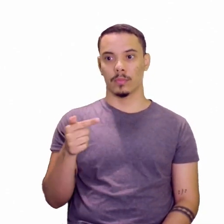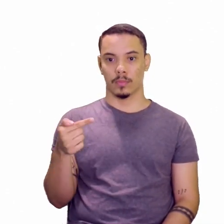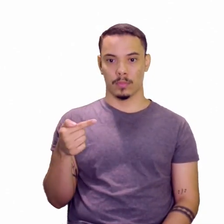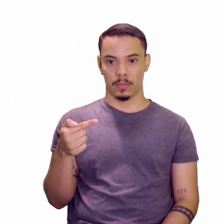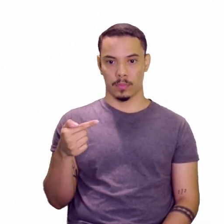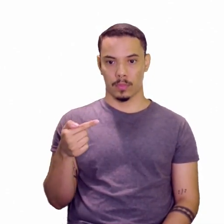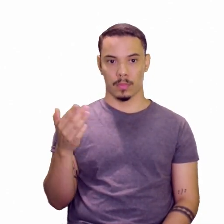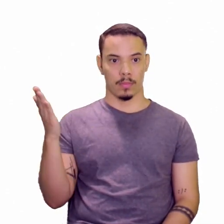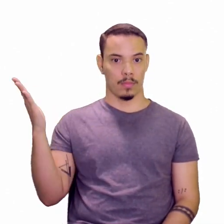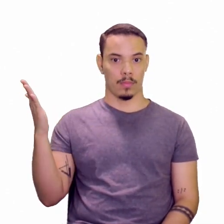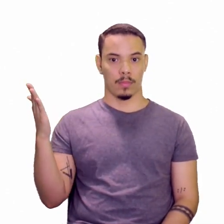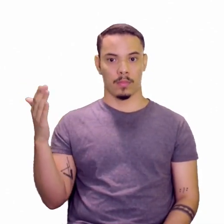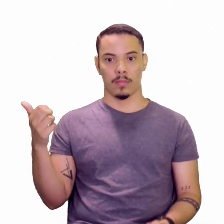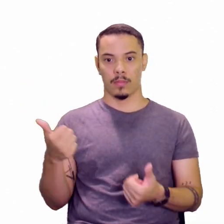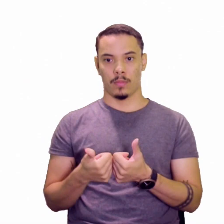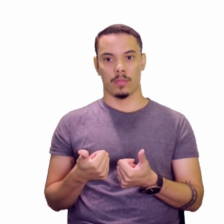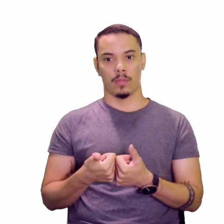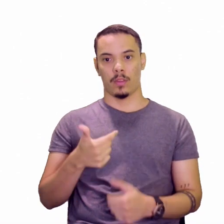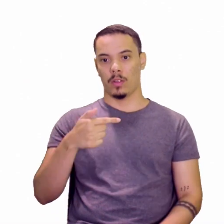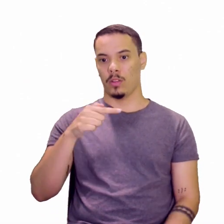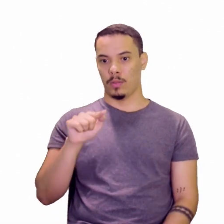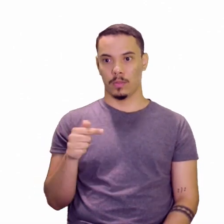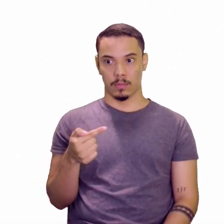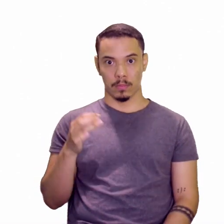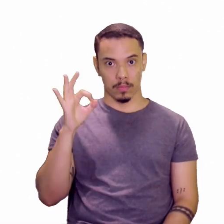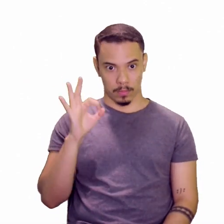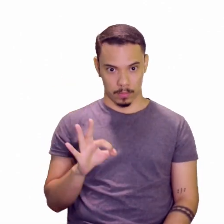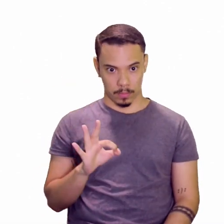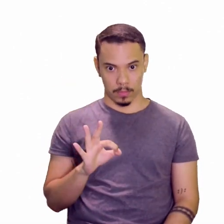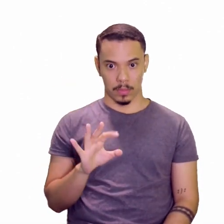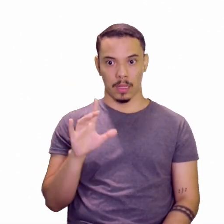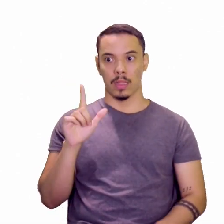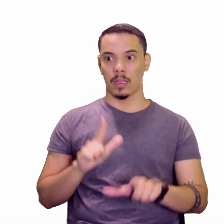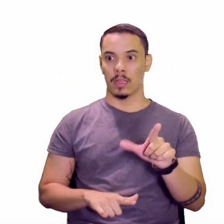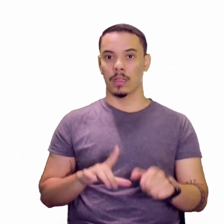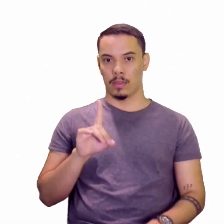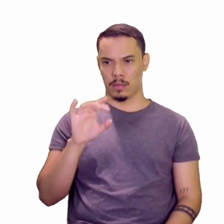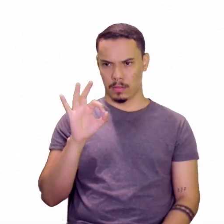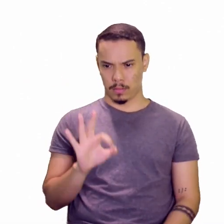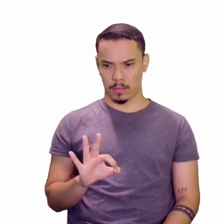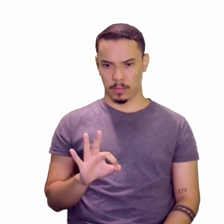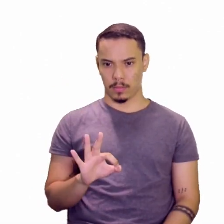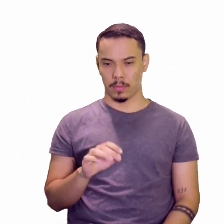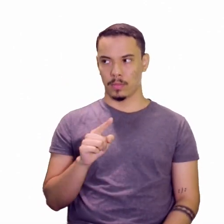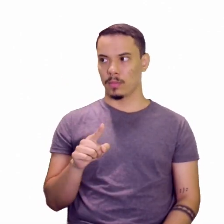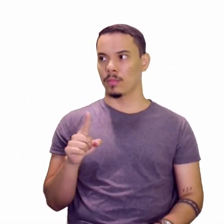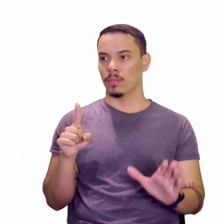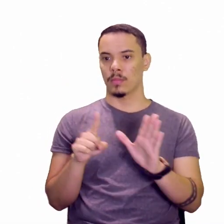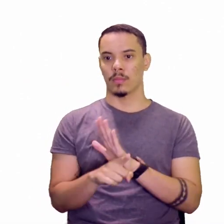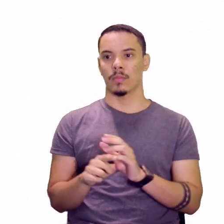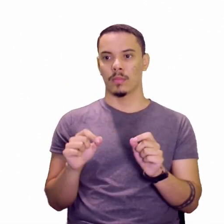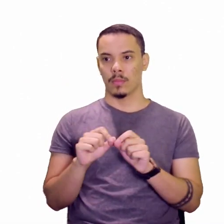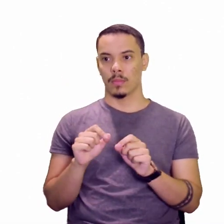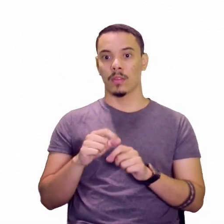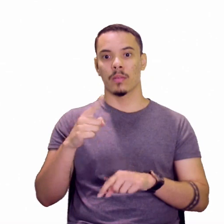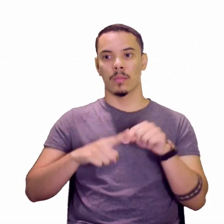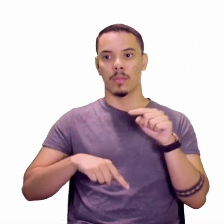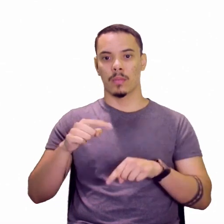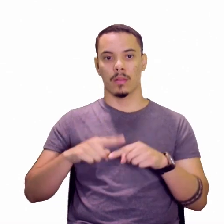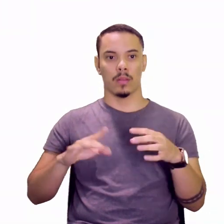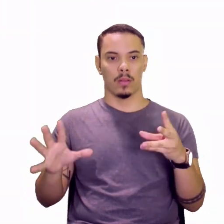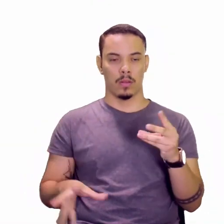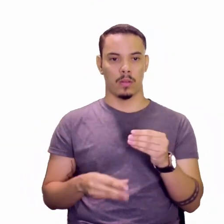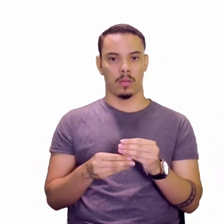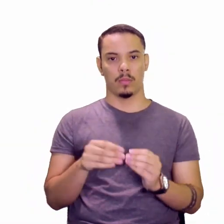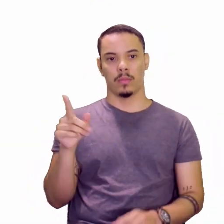O mais próximo lá, 2,7, né? a Arredondando. letra D, bacana, né? Essa foi a nossa questãozinha. Vamos ver o materialzinho complementar